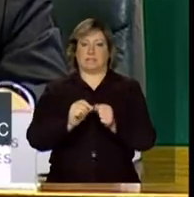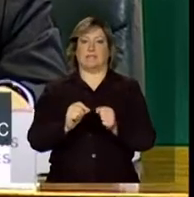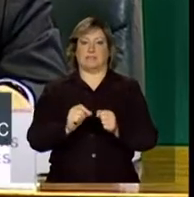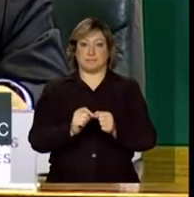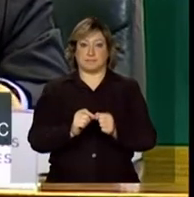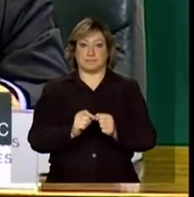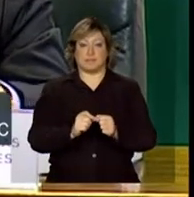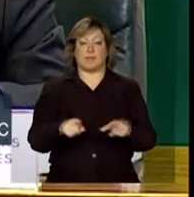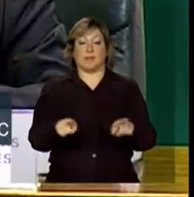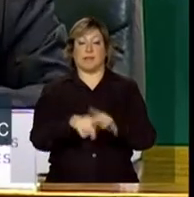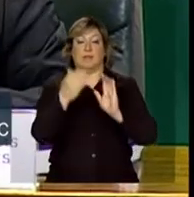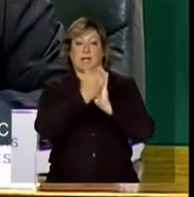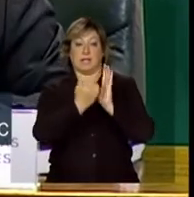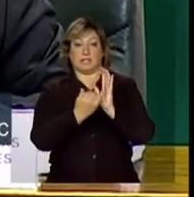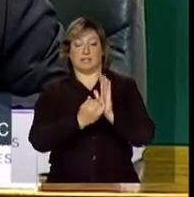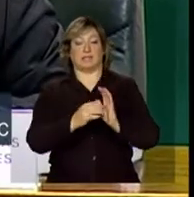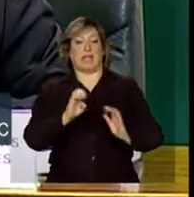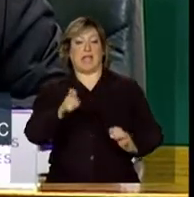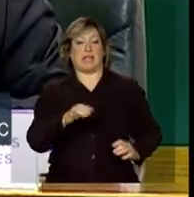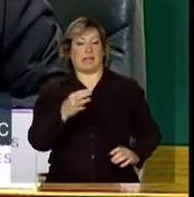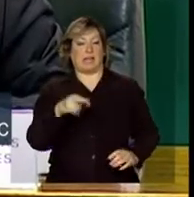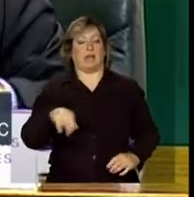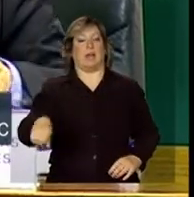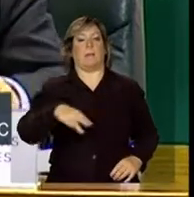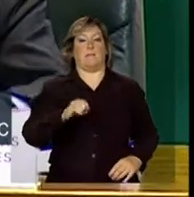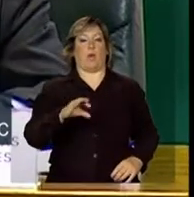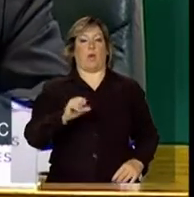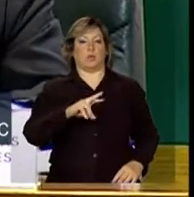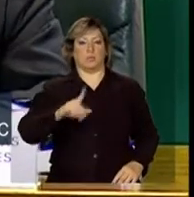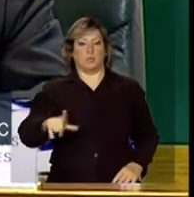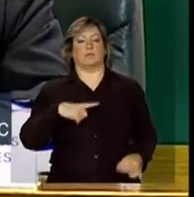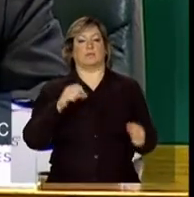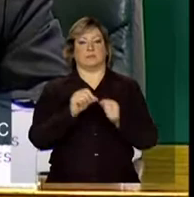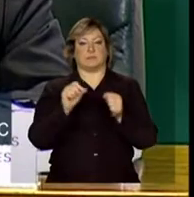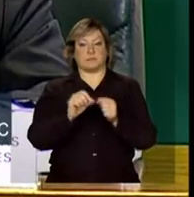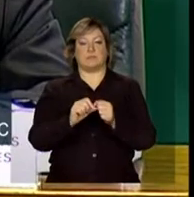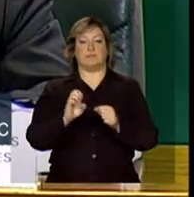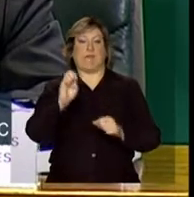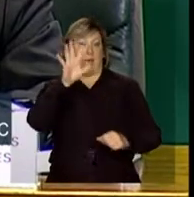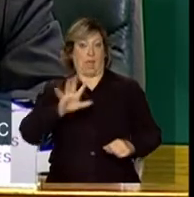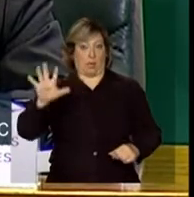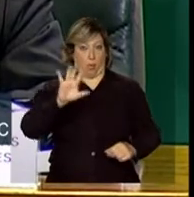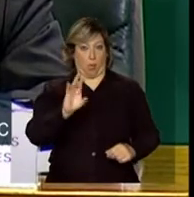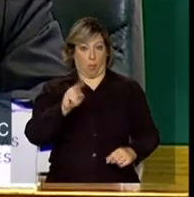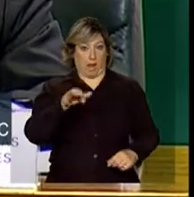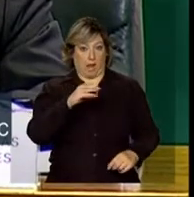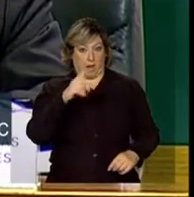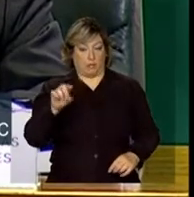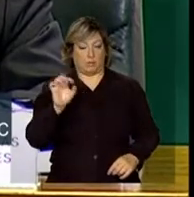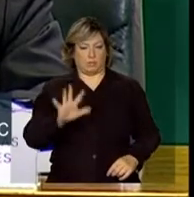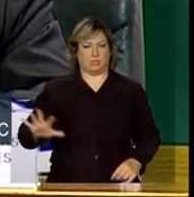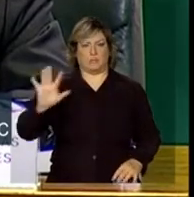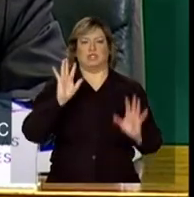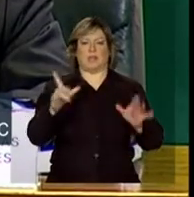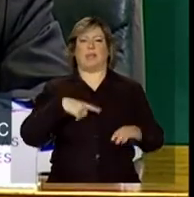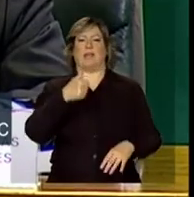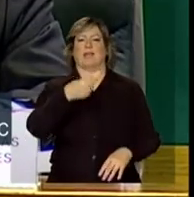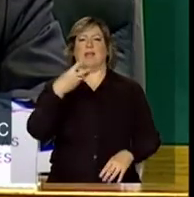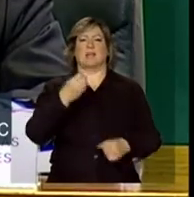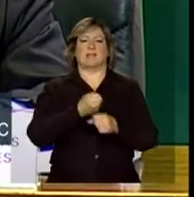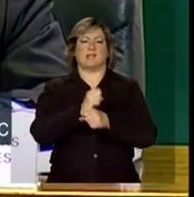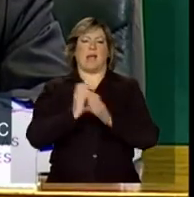e na agenda externa do Mercosul destacam-se as negociações com a união europeia que já se estendem por 13 anos